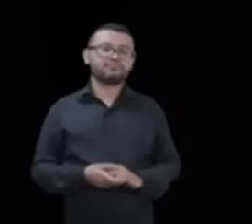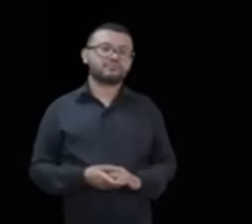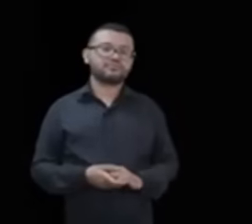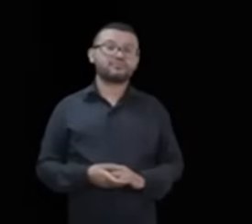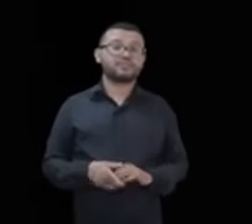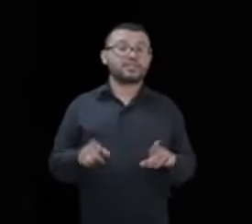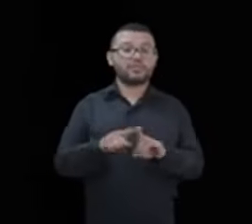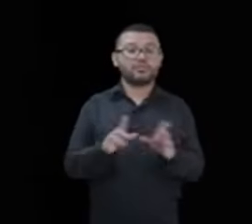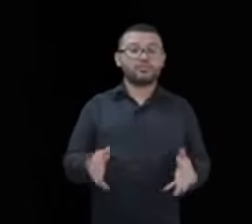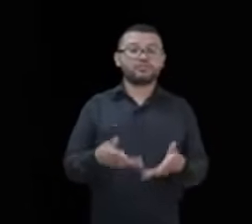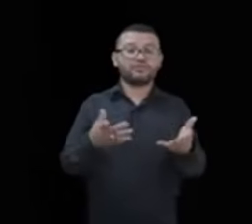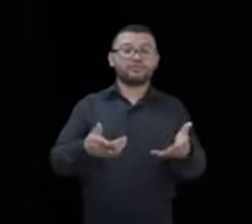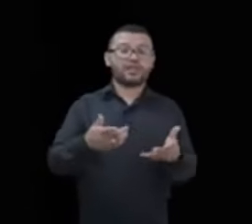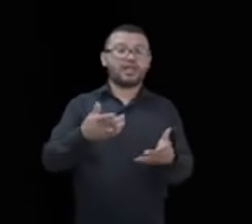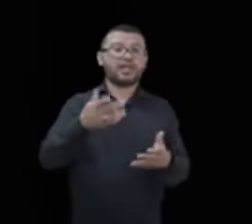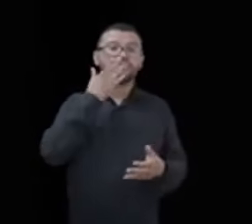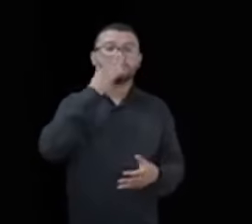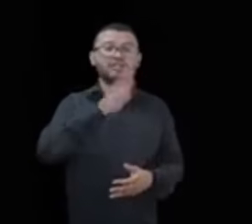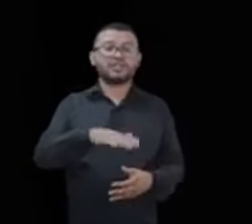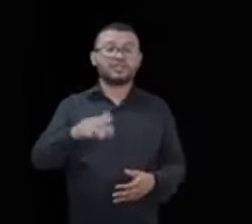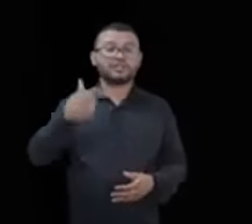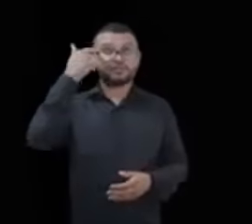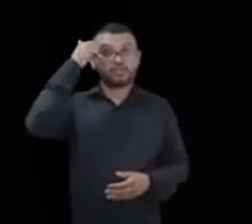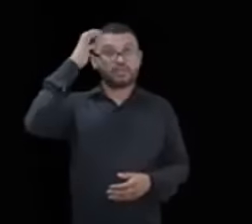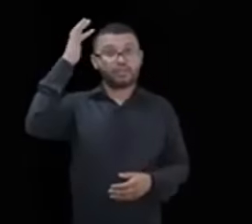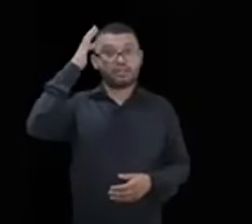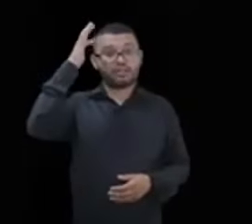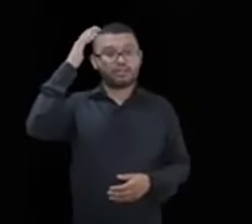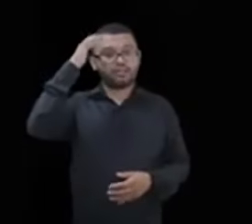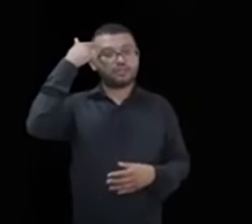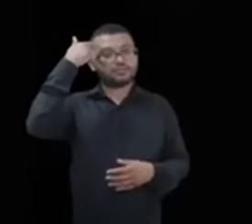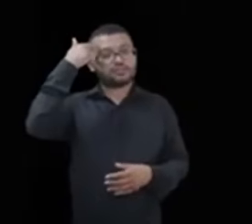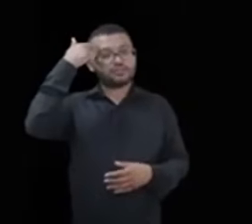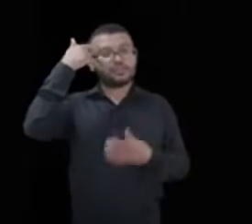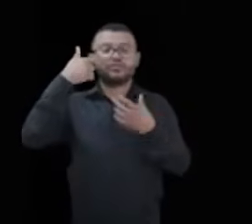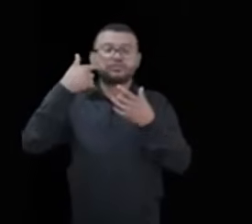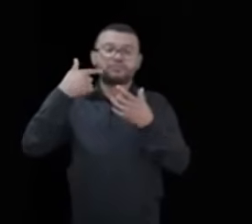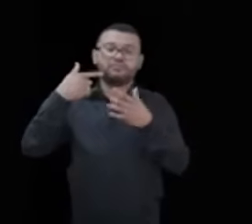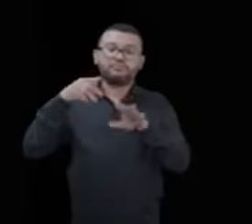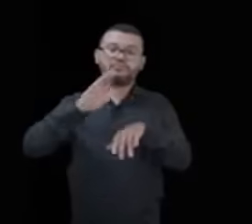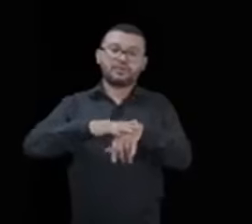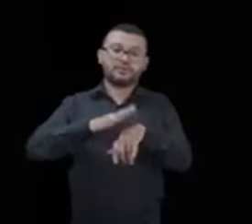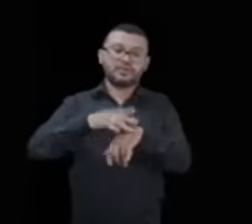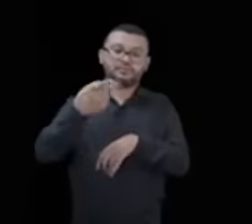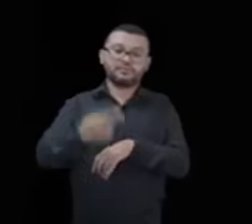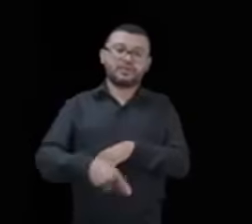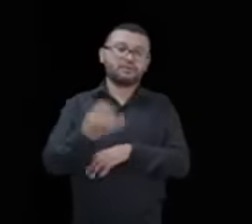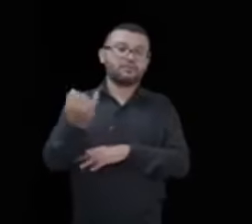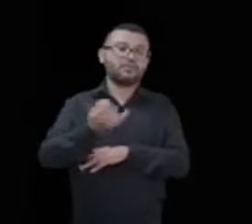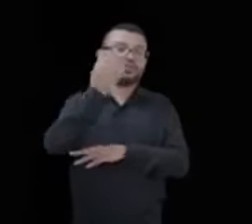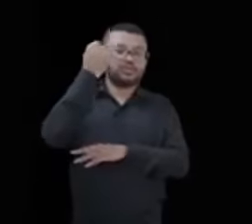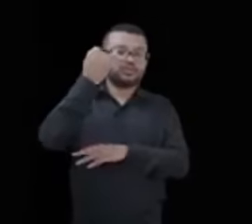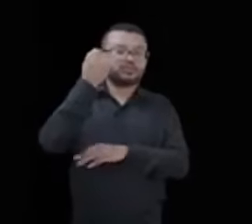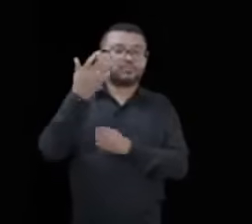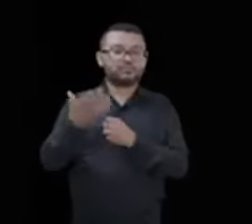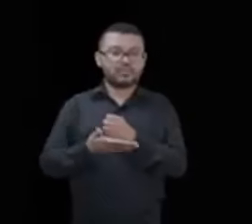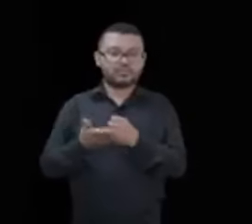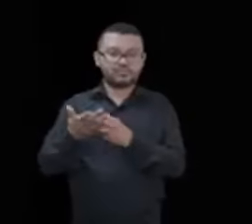ao estímulo do cognitivo das crianças da classe trabalhadora na fase mais importante da vida humana.